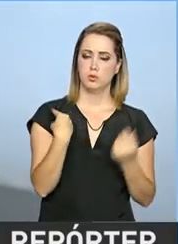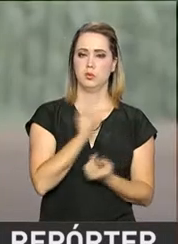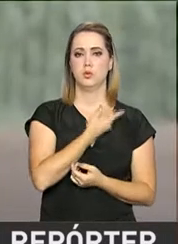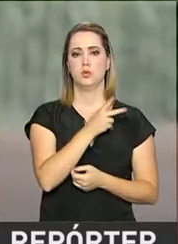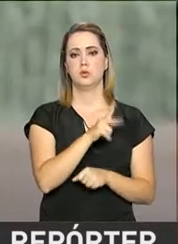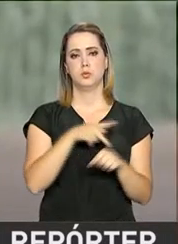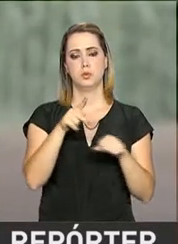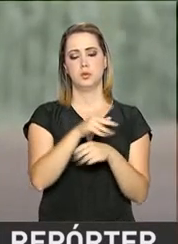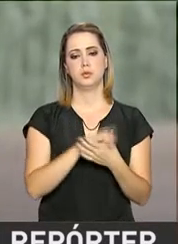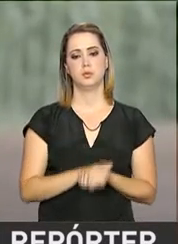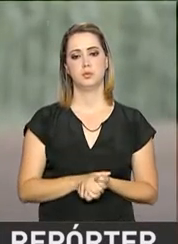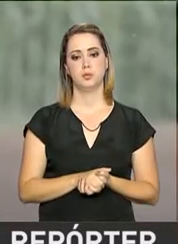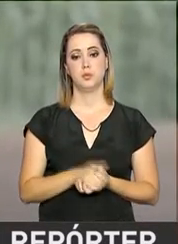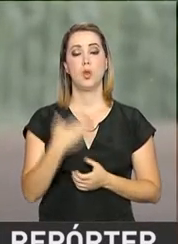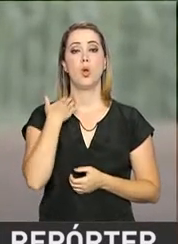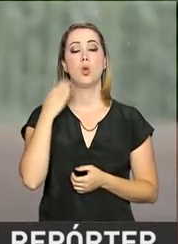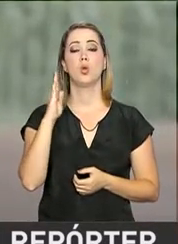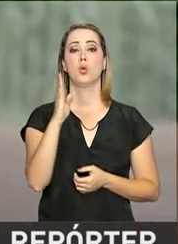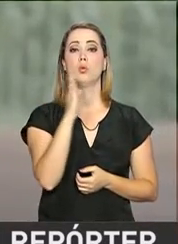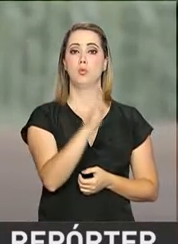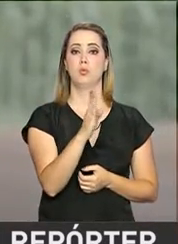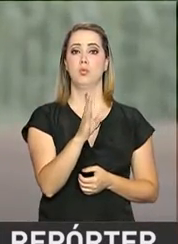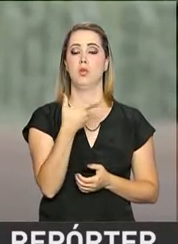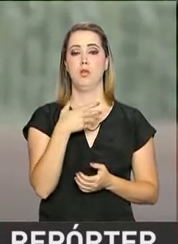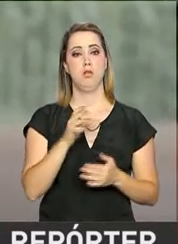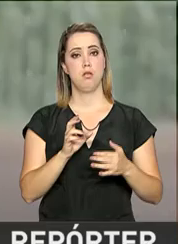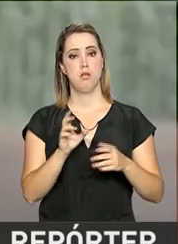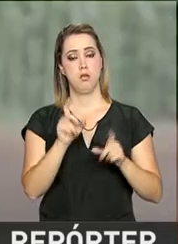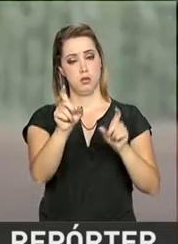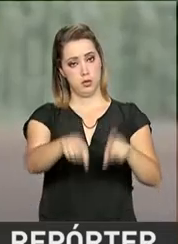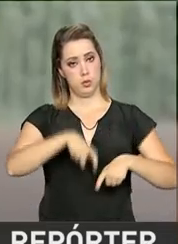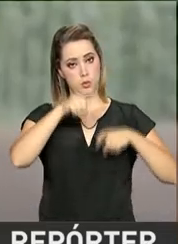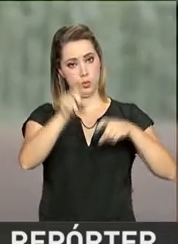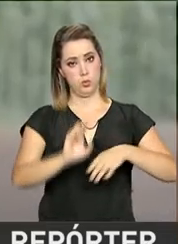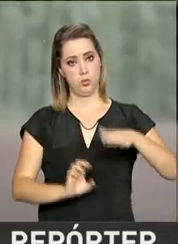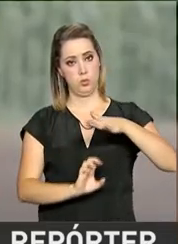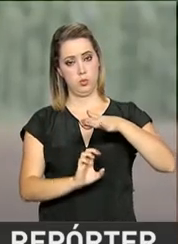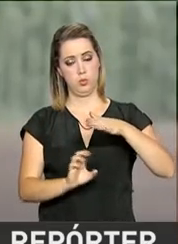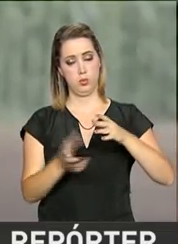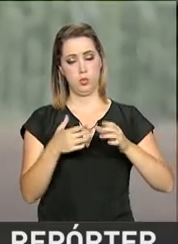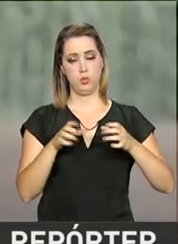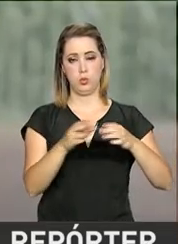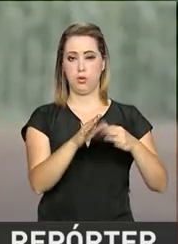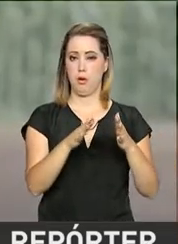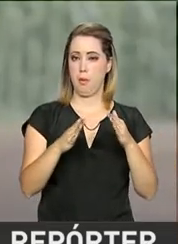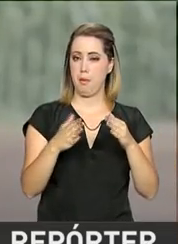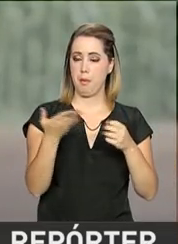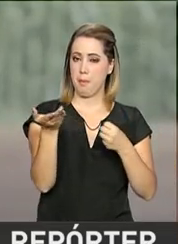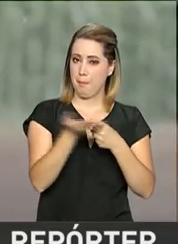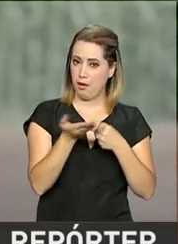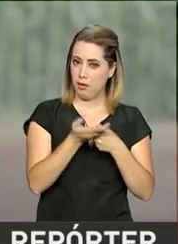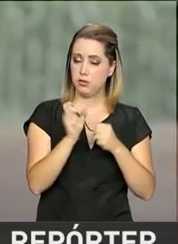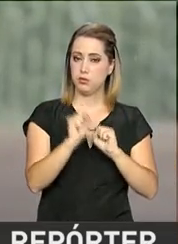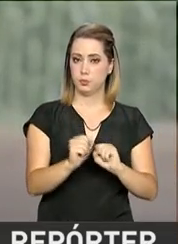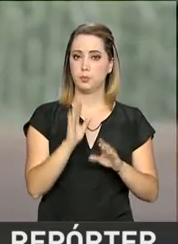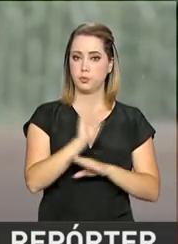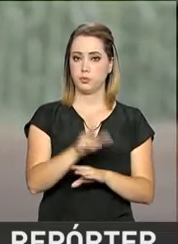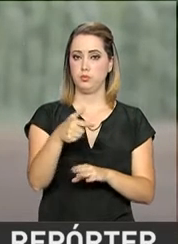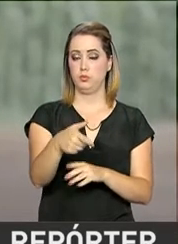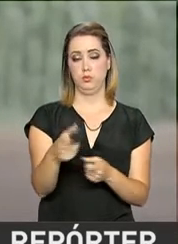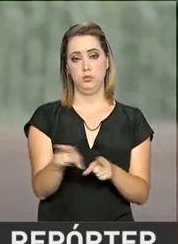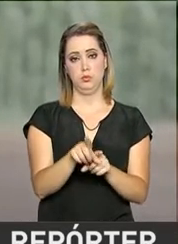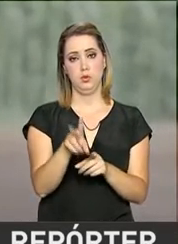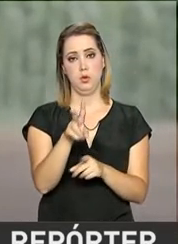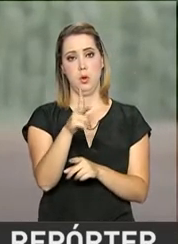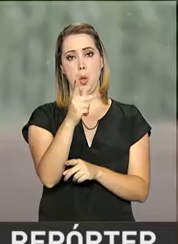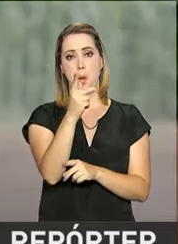país. No Banco do Brasil, os médios produtores podem acessar o crédito por meio do Programa Nacional de Apoio aos Médios Produtores Rurais,